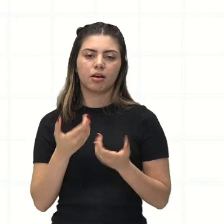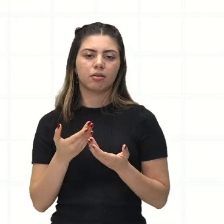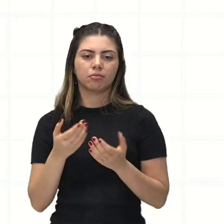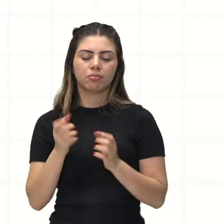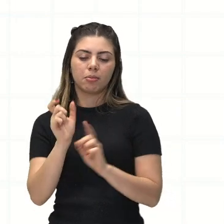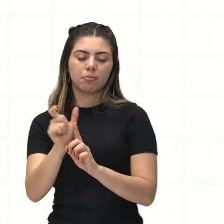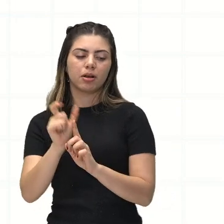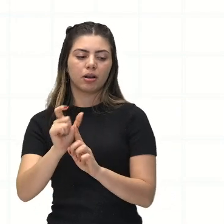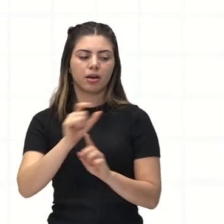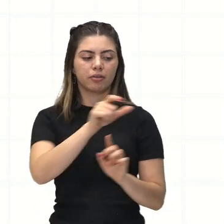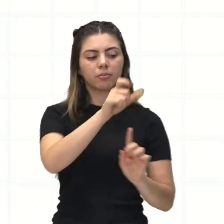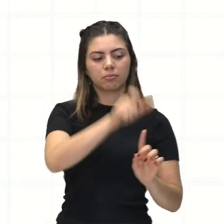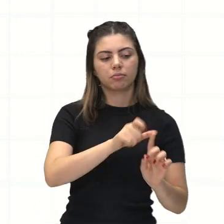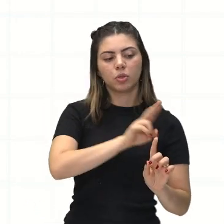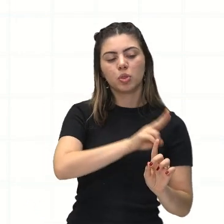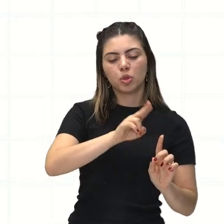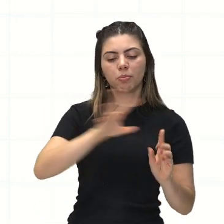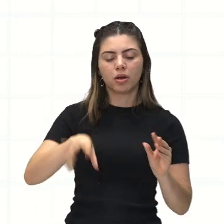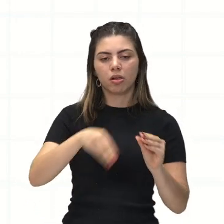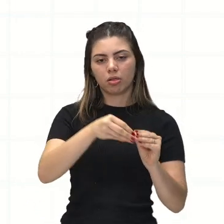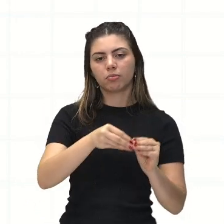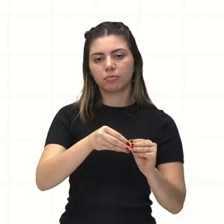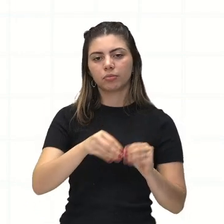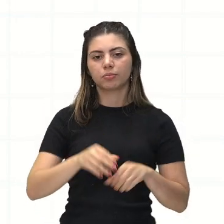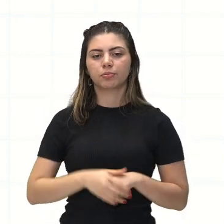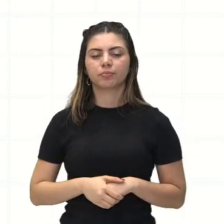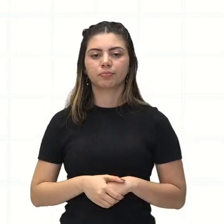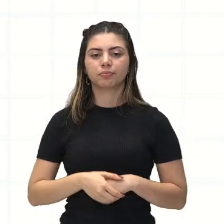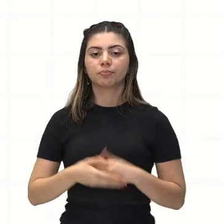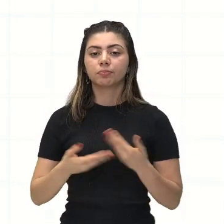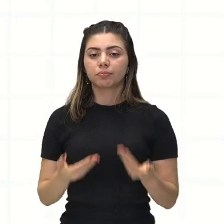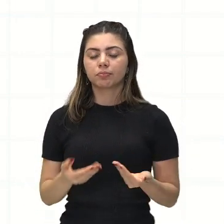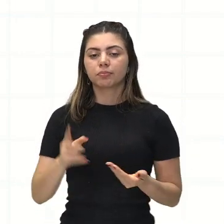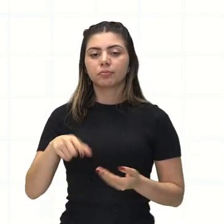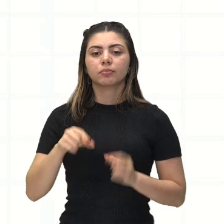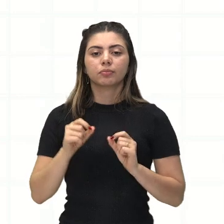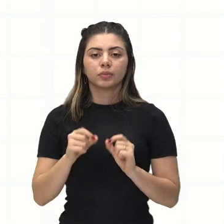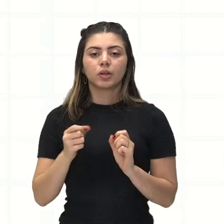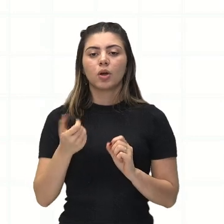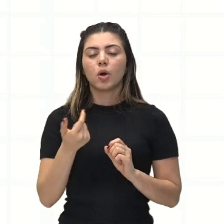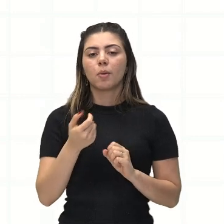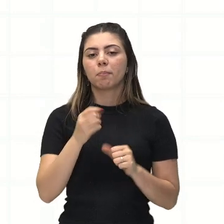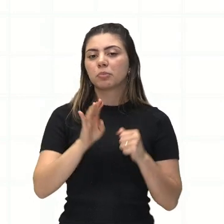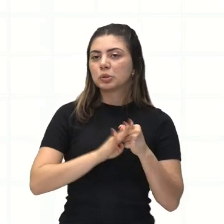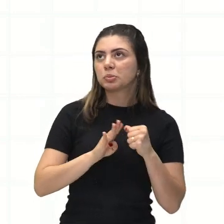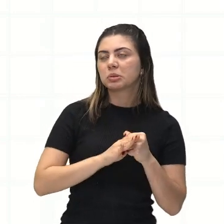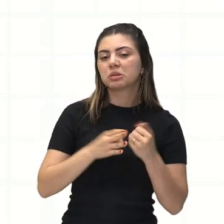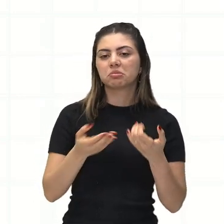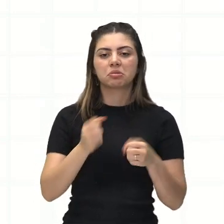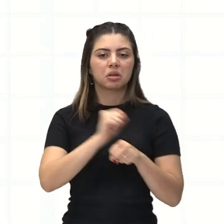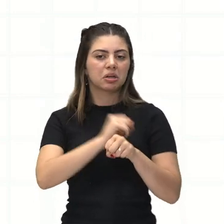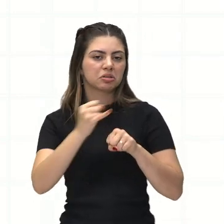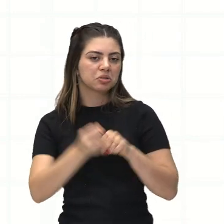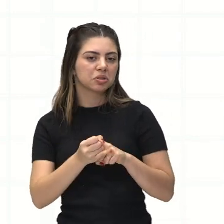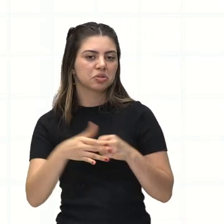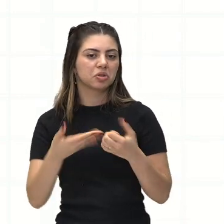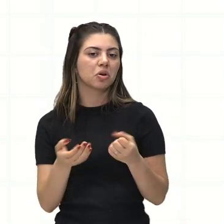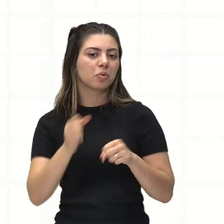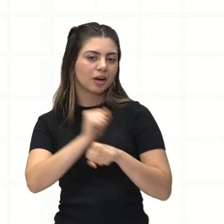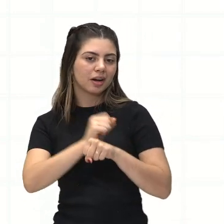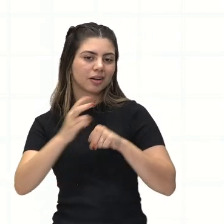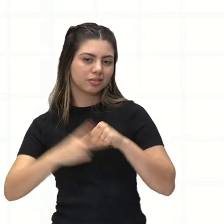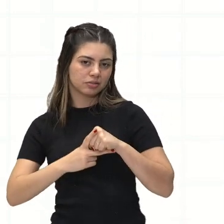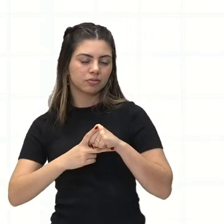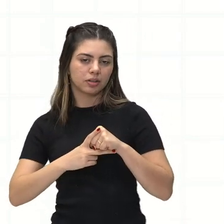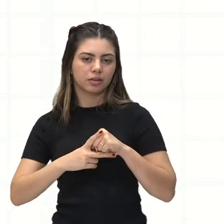Não estou mais falando de verbos, estou falando de nomes. São outras classes de palavras, como o substantivo, o adjetivo ou